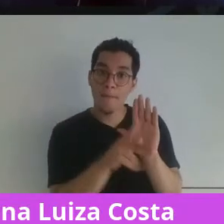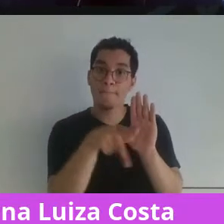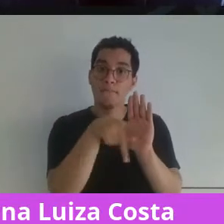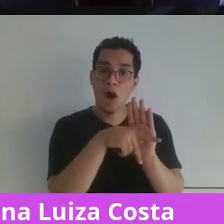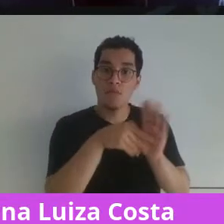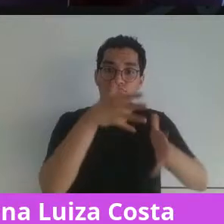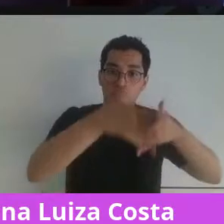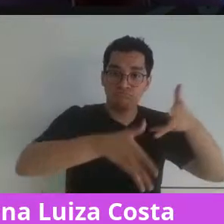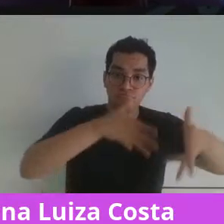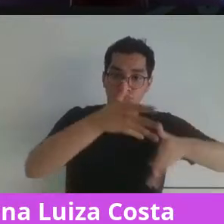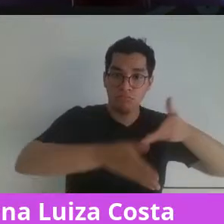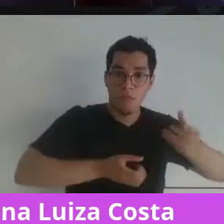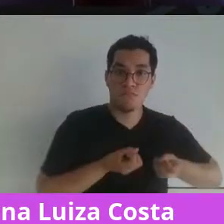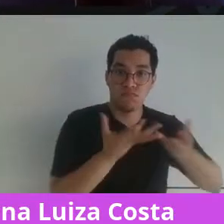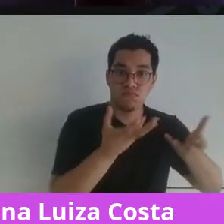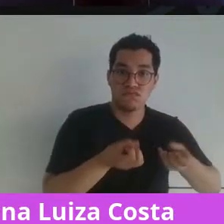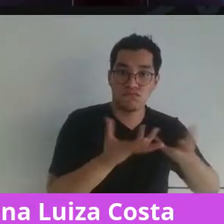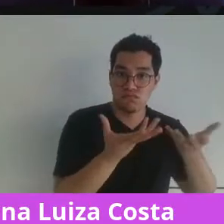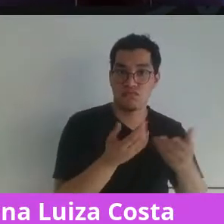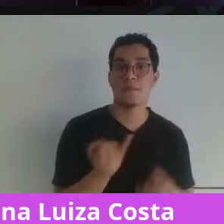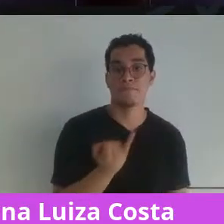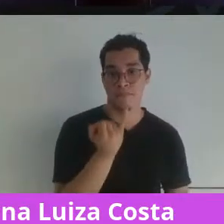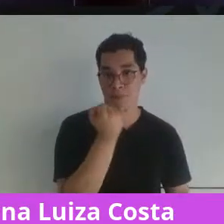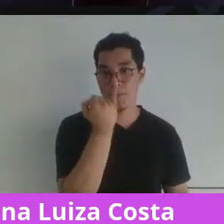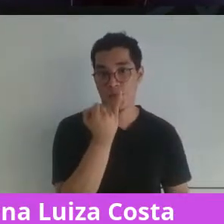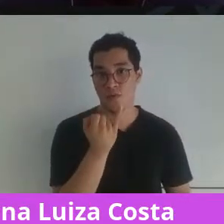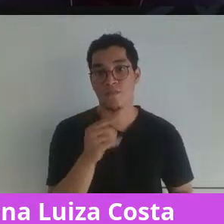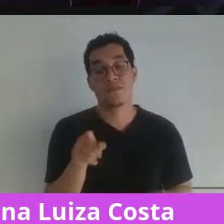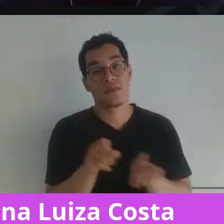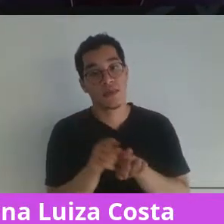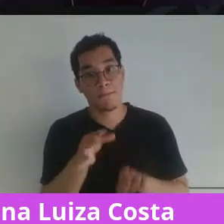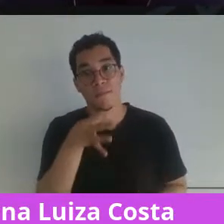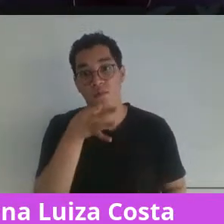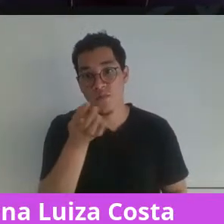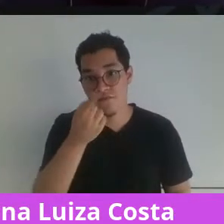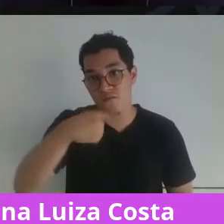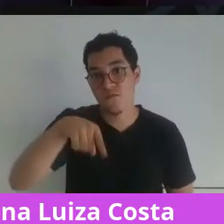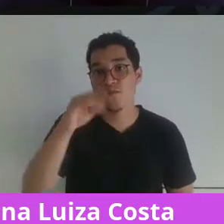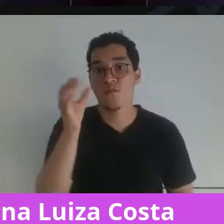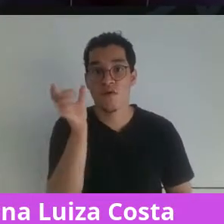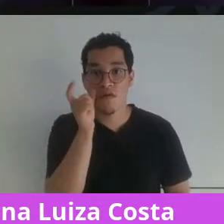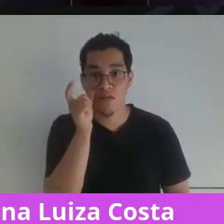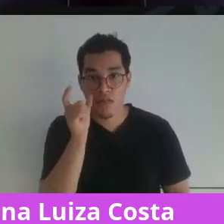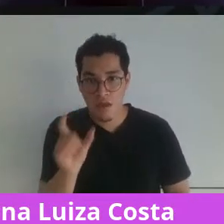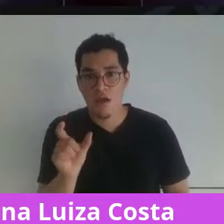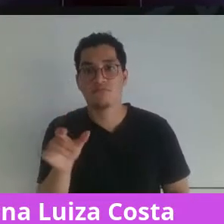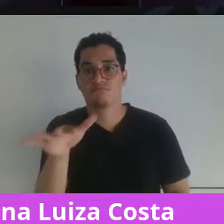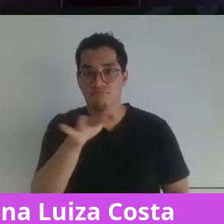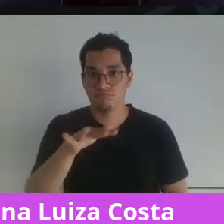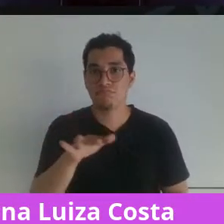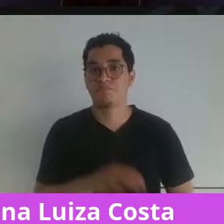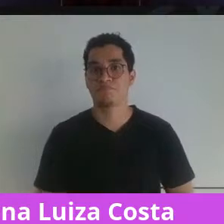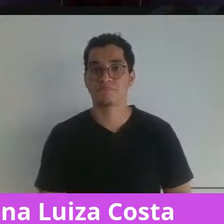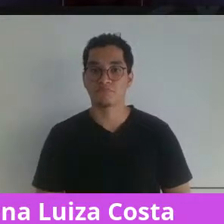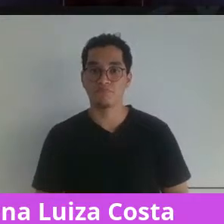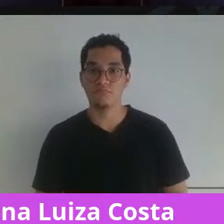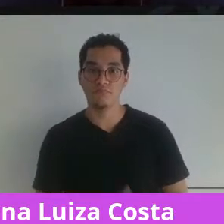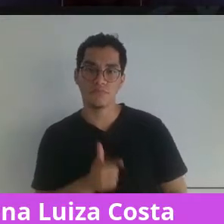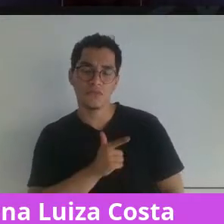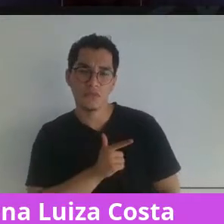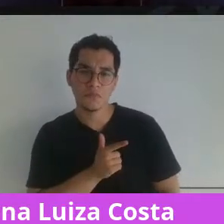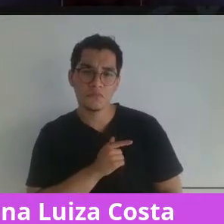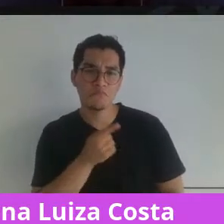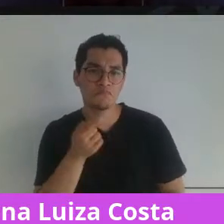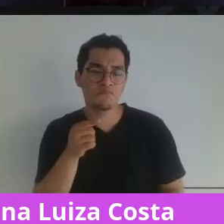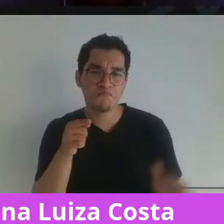uma sugestão, né, para quem quiser pesquisar. Muito obrigado, professora, pelo exímio trabalho. Alguém tem alguma pergunta para fazer